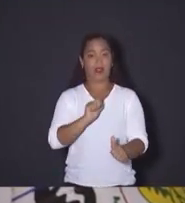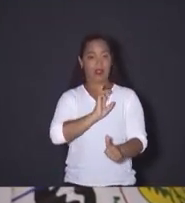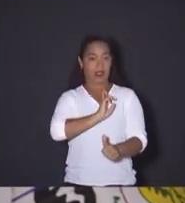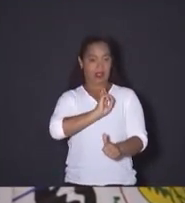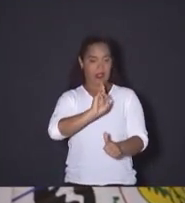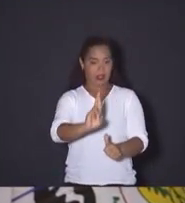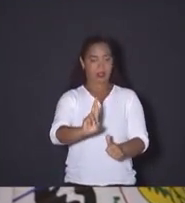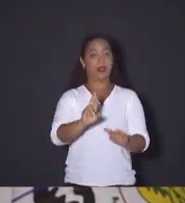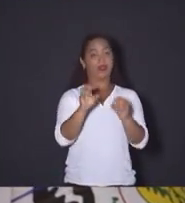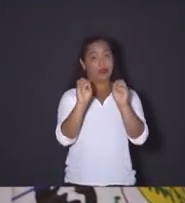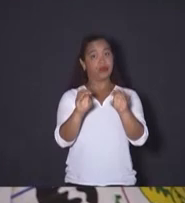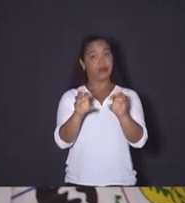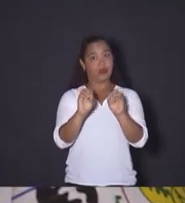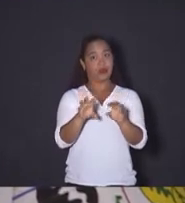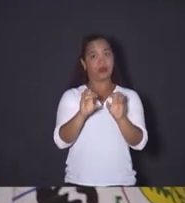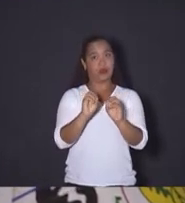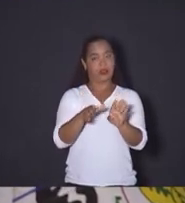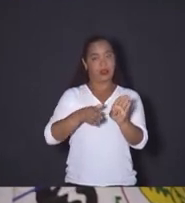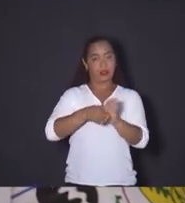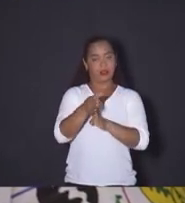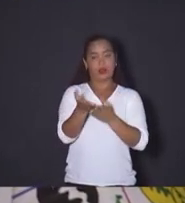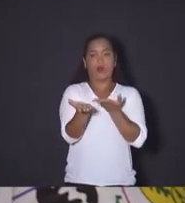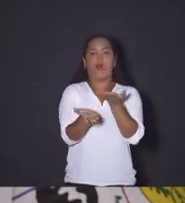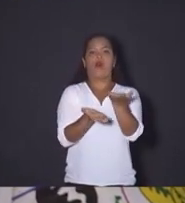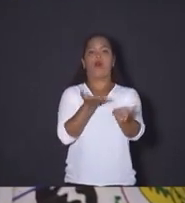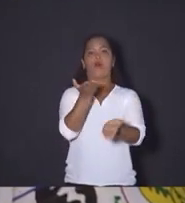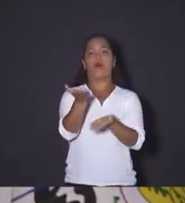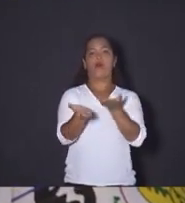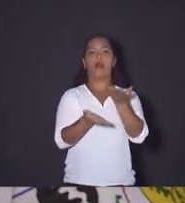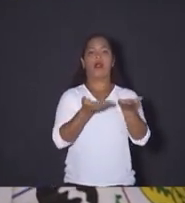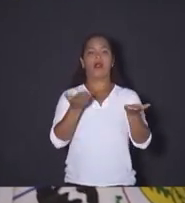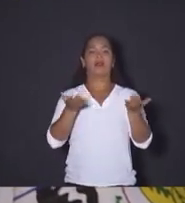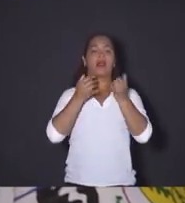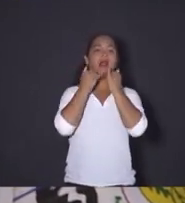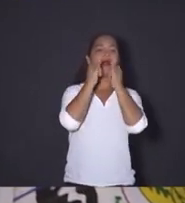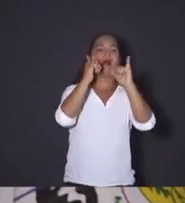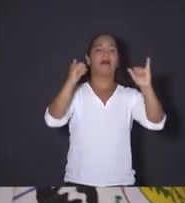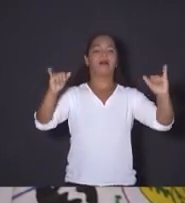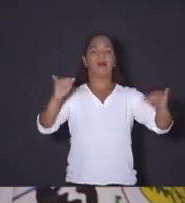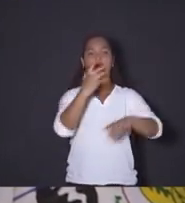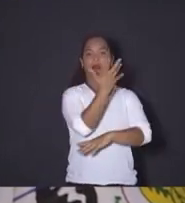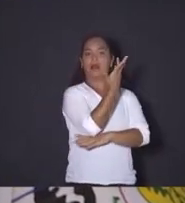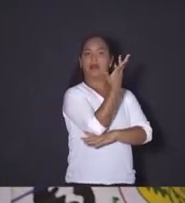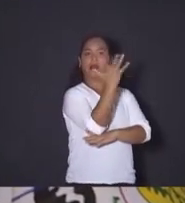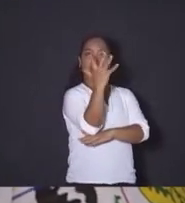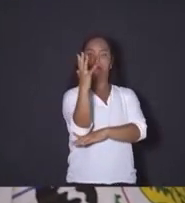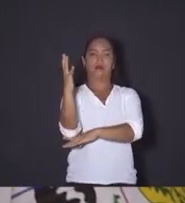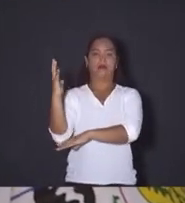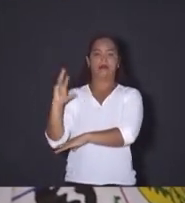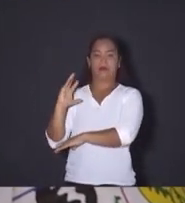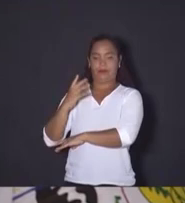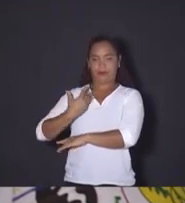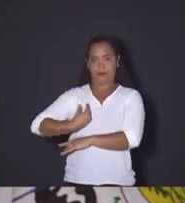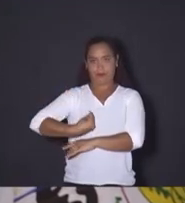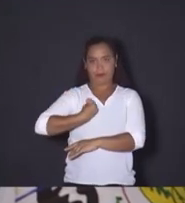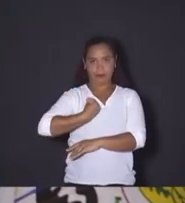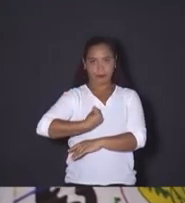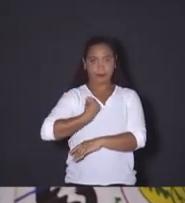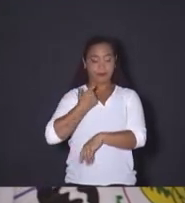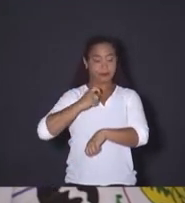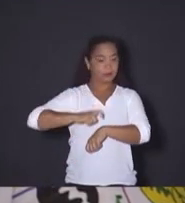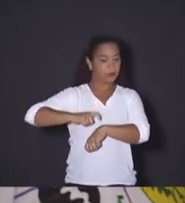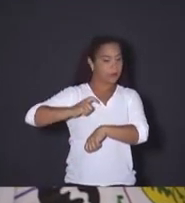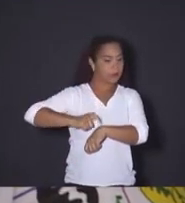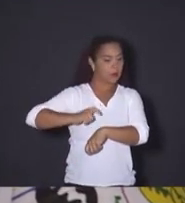verdadeiramente na concepção de cuidar dessa energia e dessa natureza viva né em todos os momentos